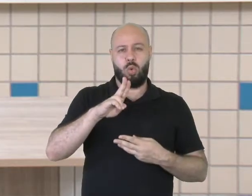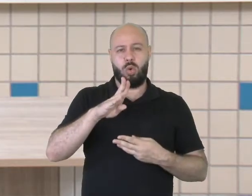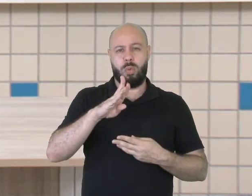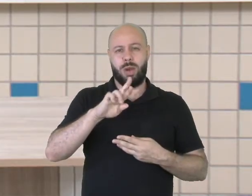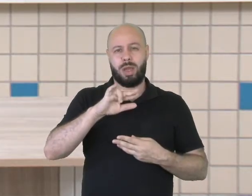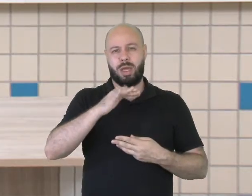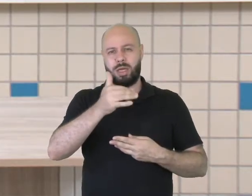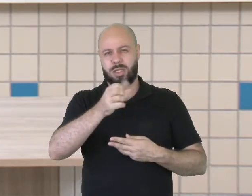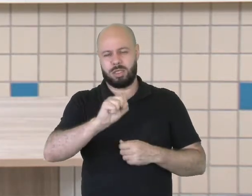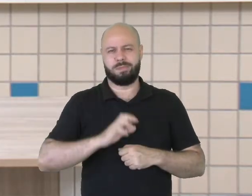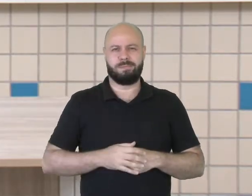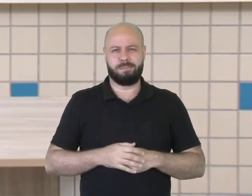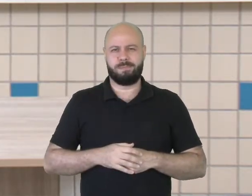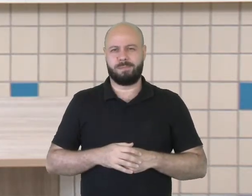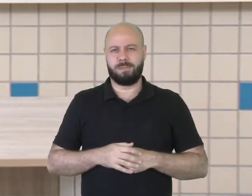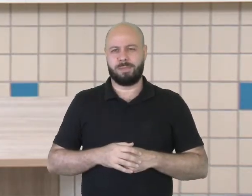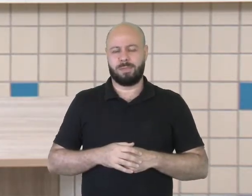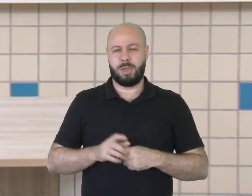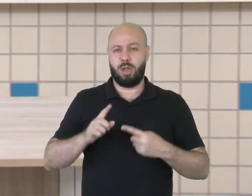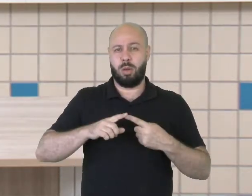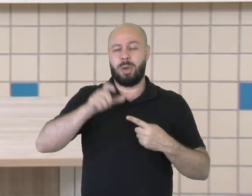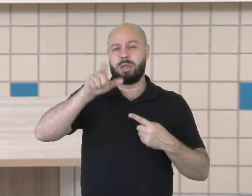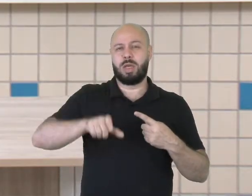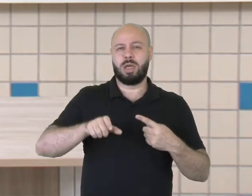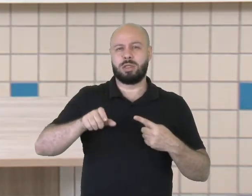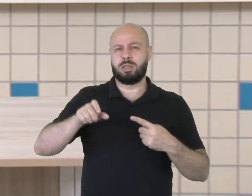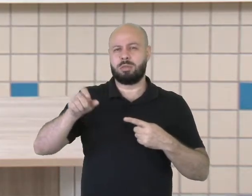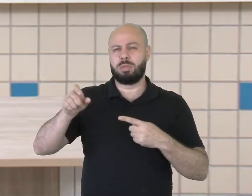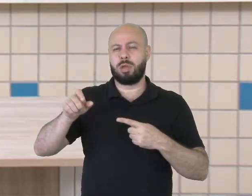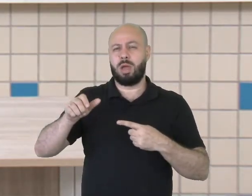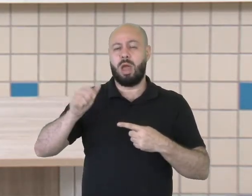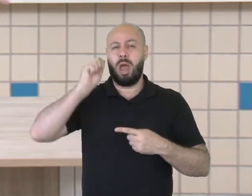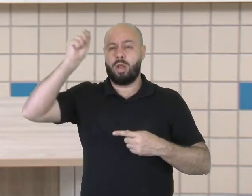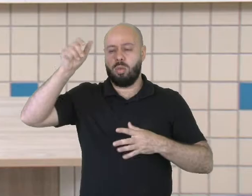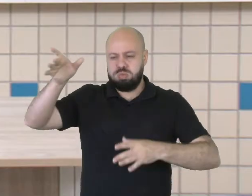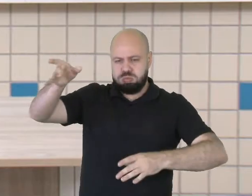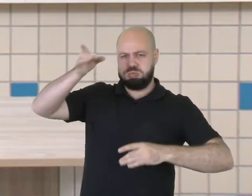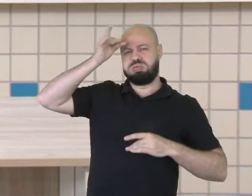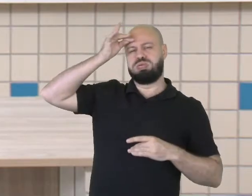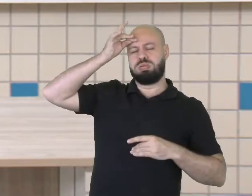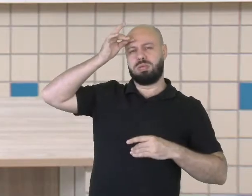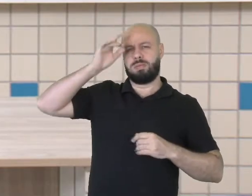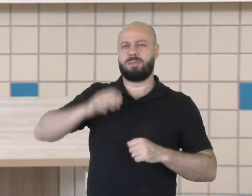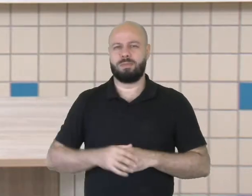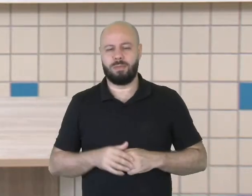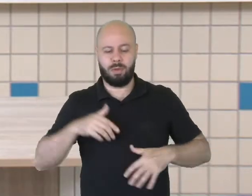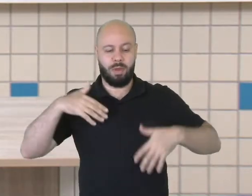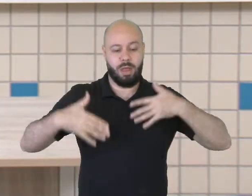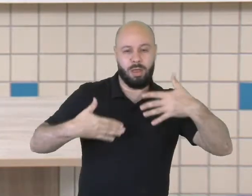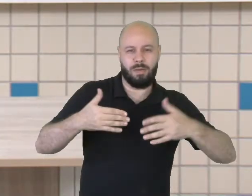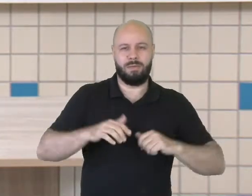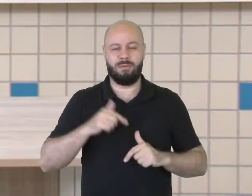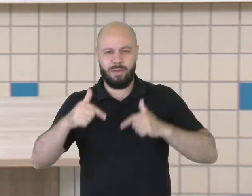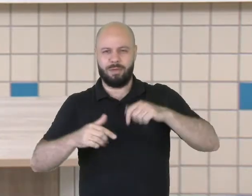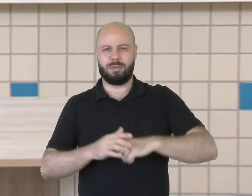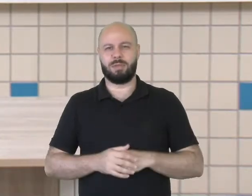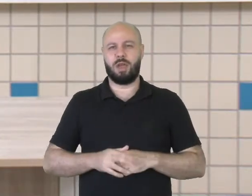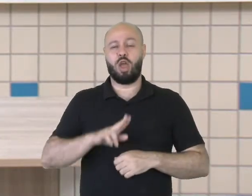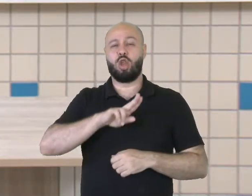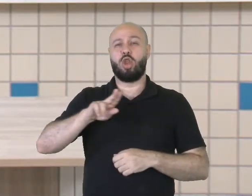Os personagens são interpretados pelos atores e atrizes. Eles recebem o